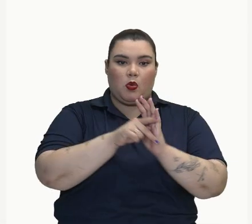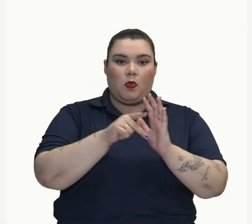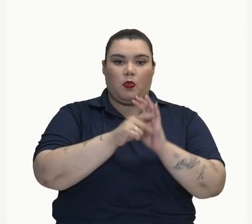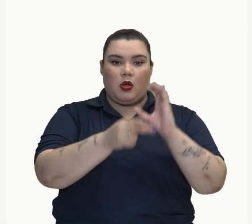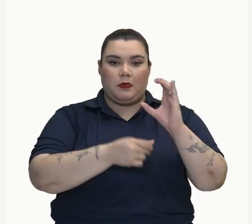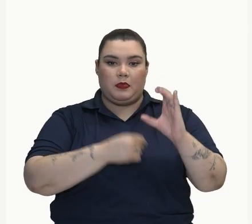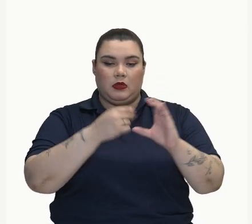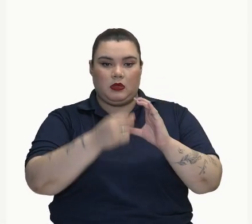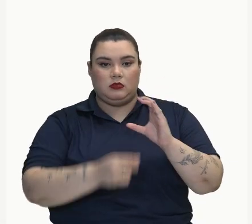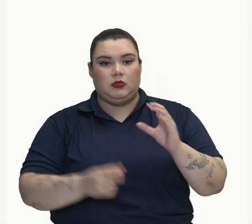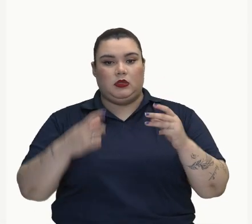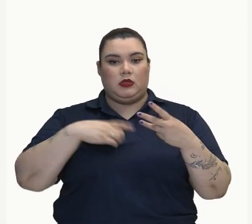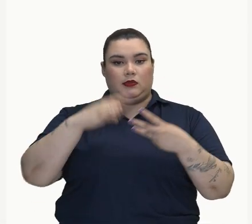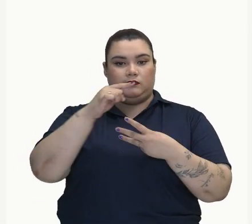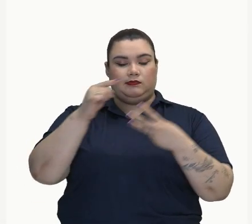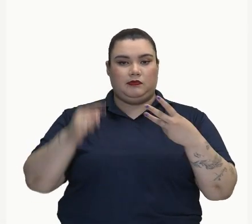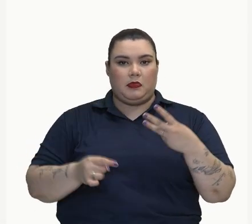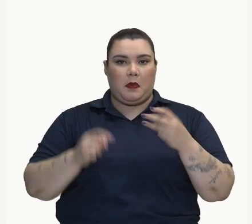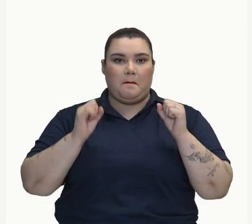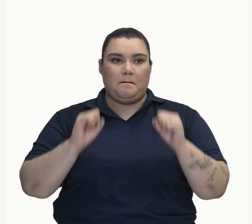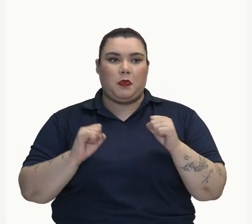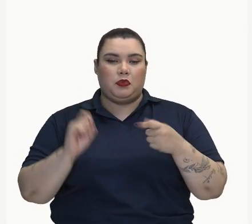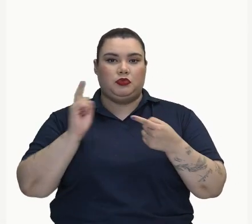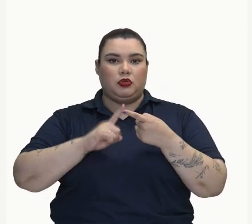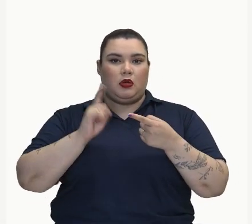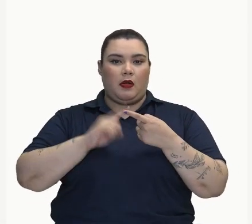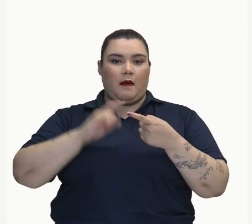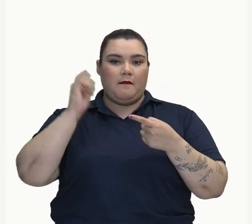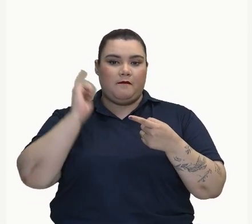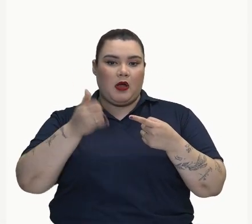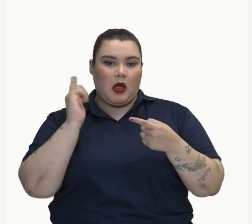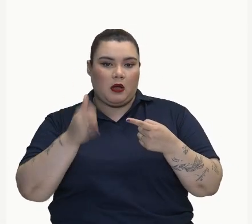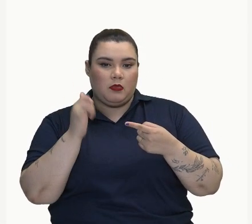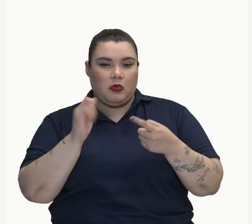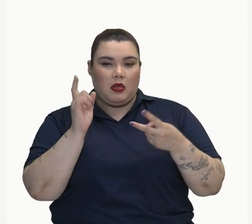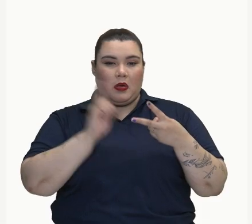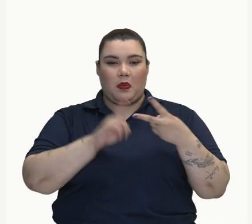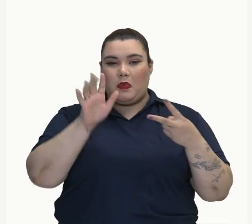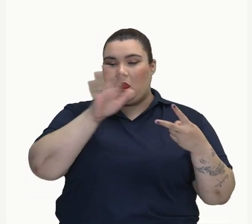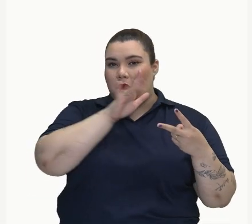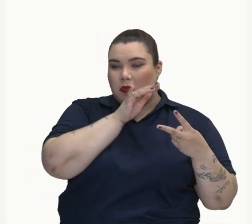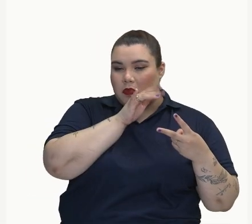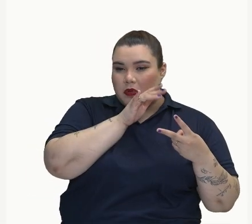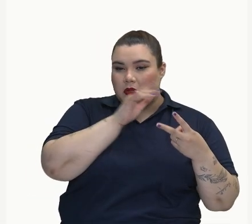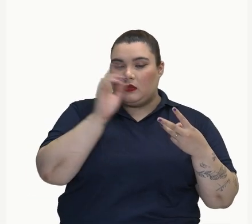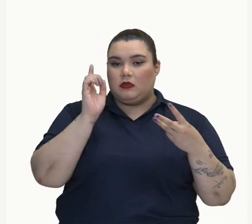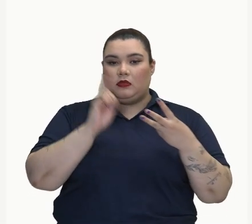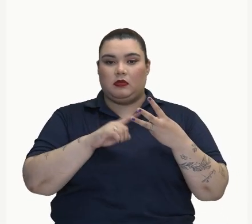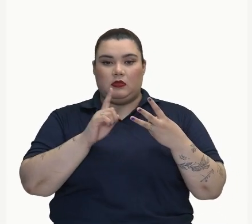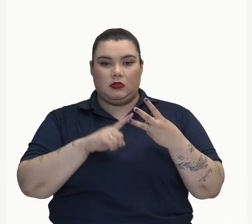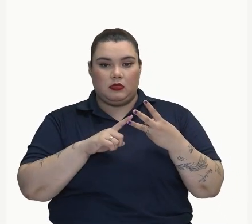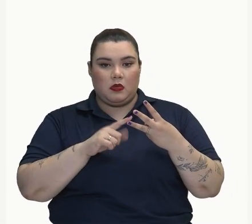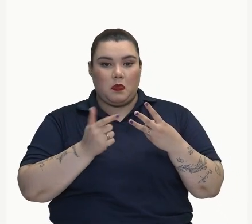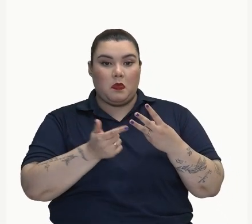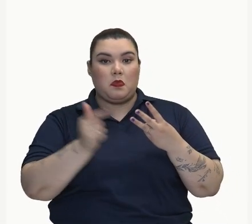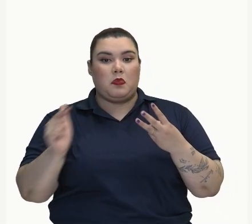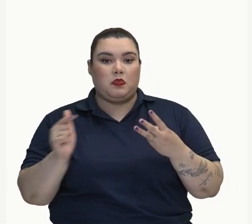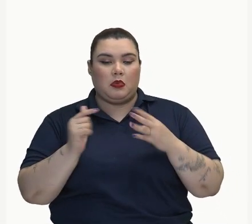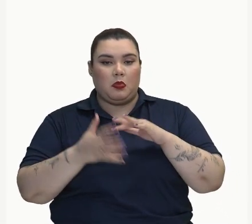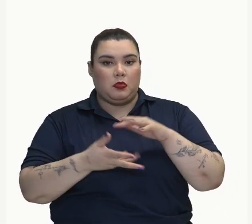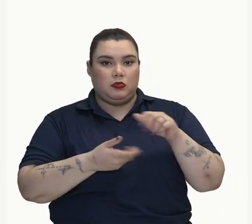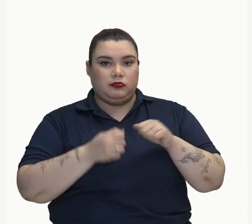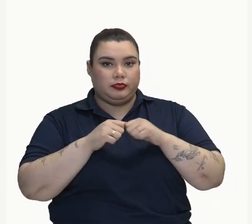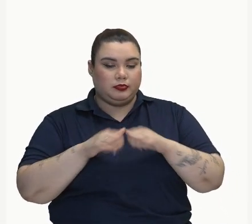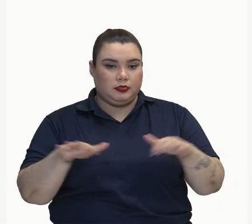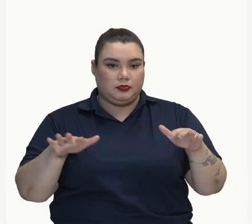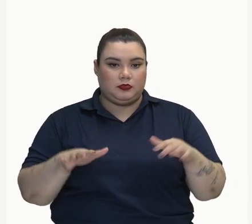que ela seria uma fábula, que ela seria uma perversidade e que ela também seria uma outra globalização.